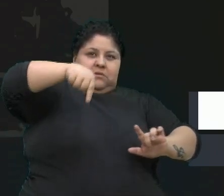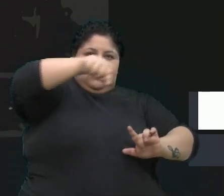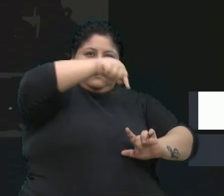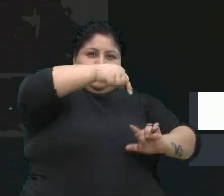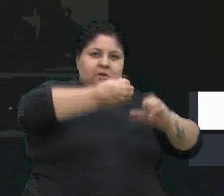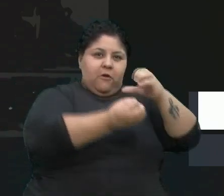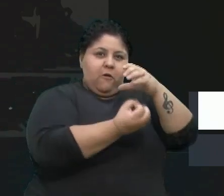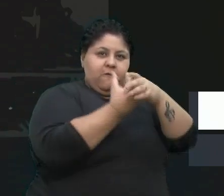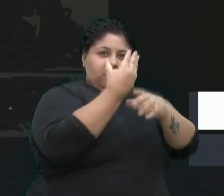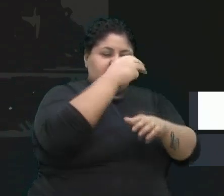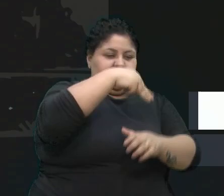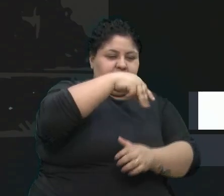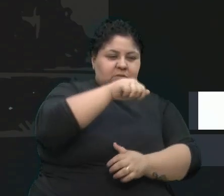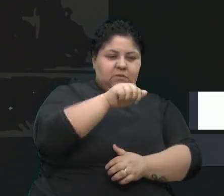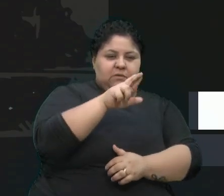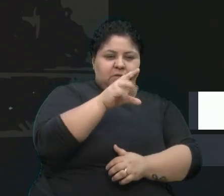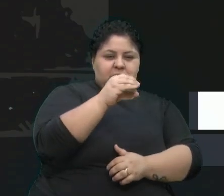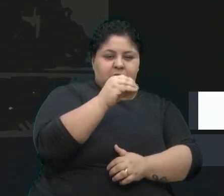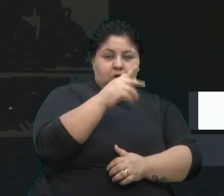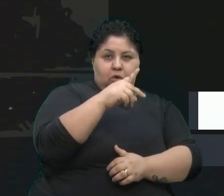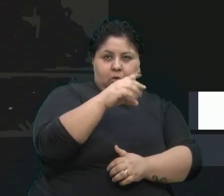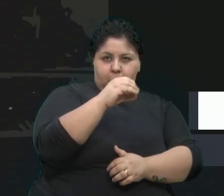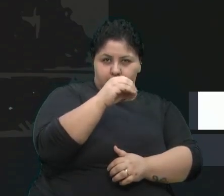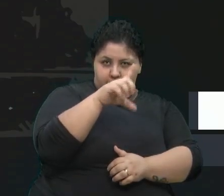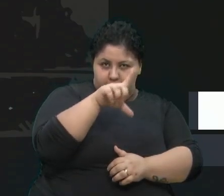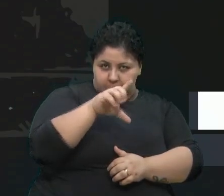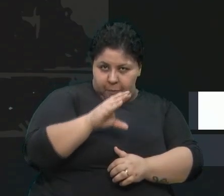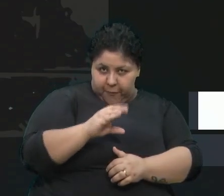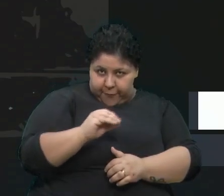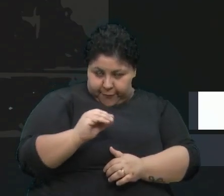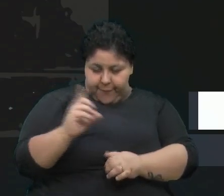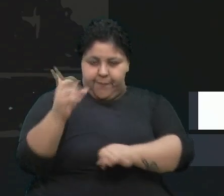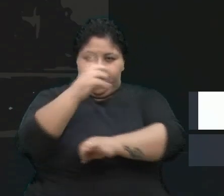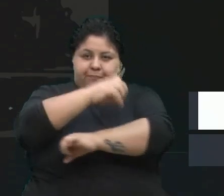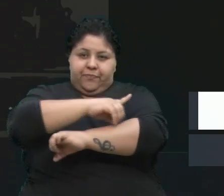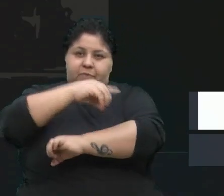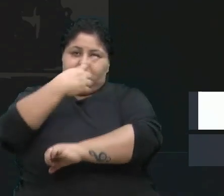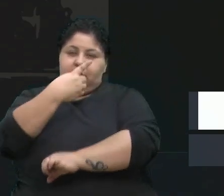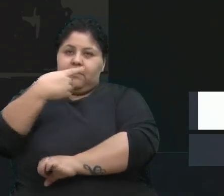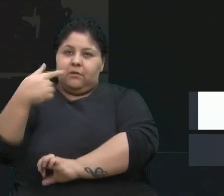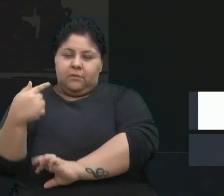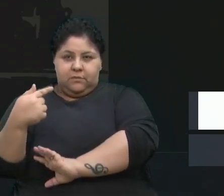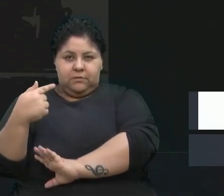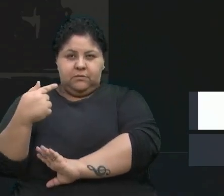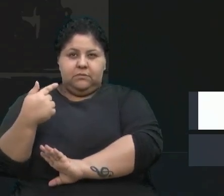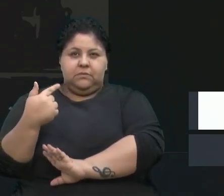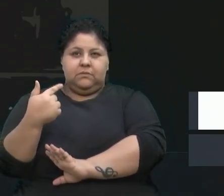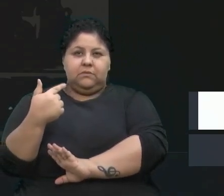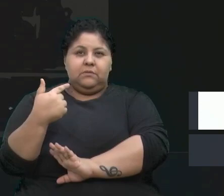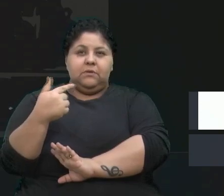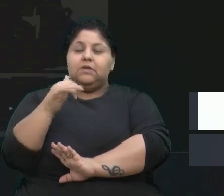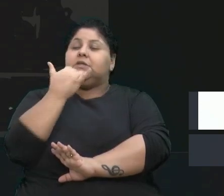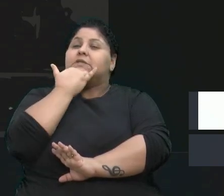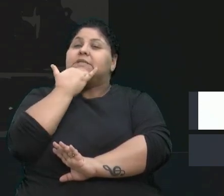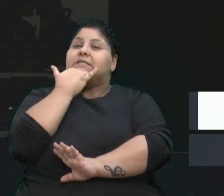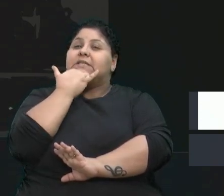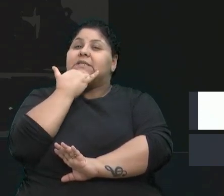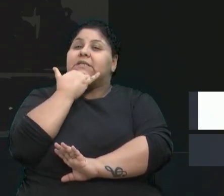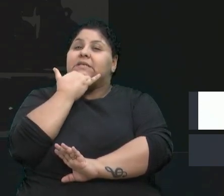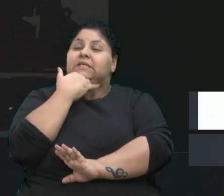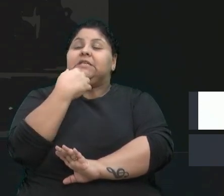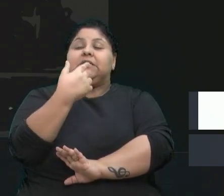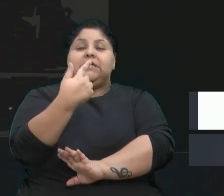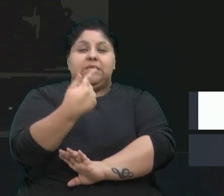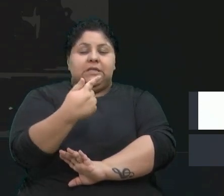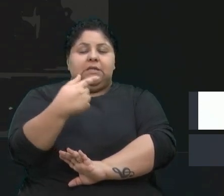Polo, que ficaram feridas pessoas. E no dia 17, dia 16 também,